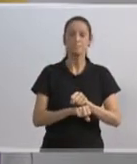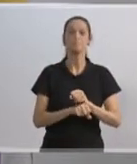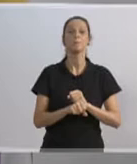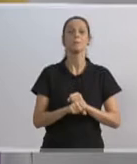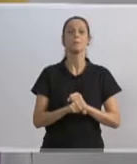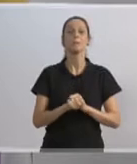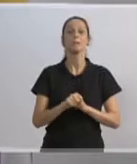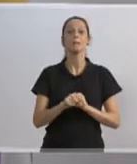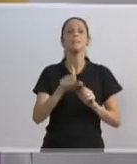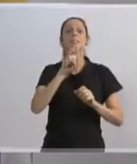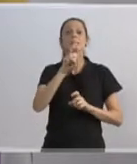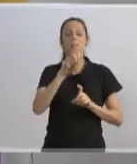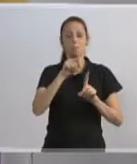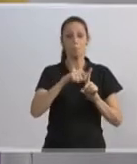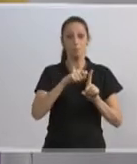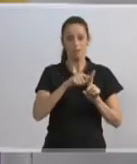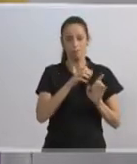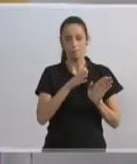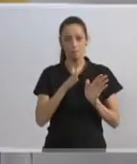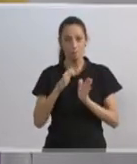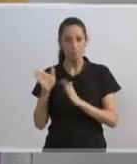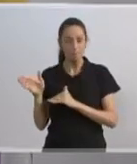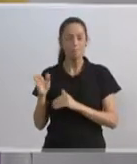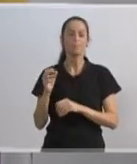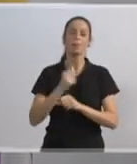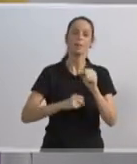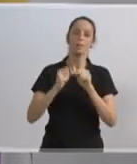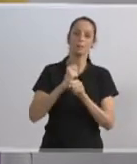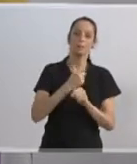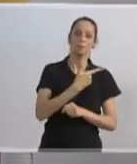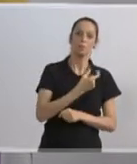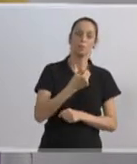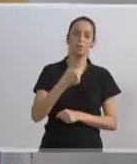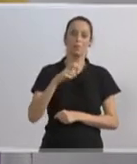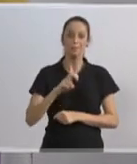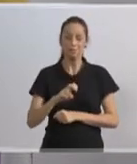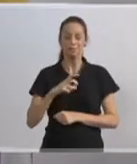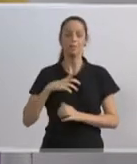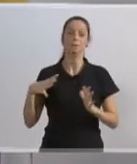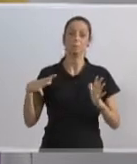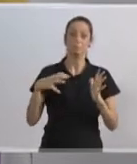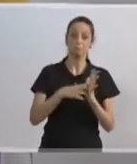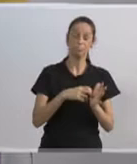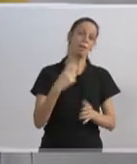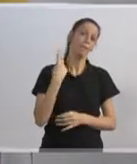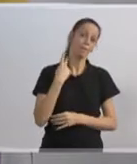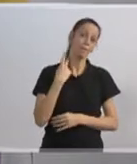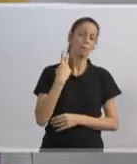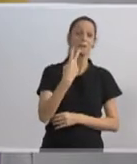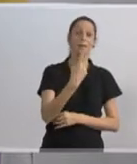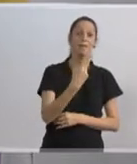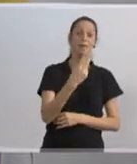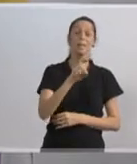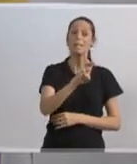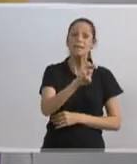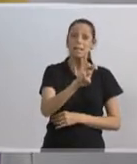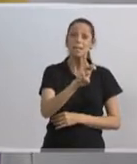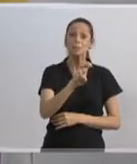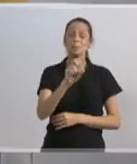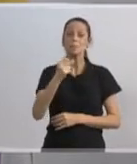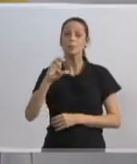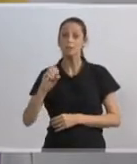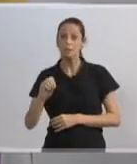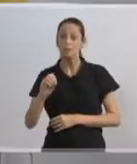primeiros meses nós tivemos em 2015 acidentes com vítimas 580 em 2017